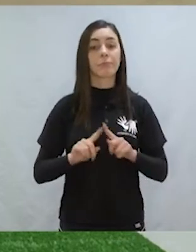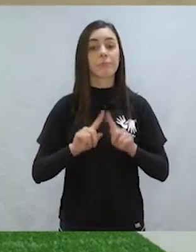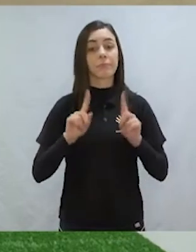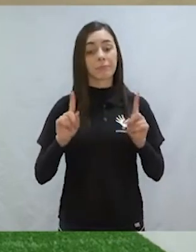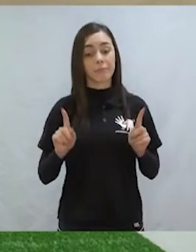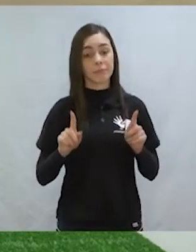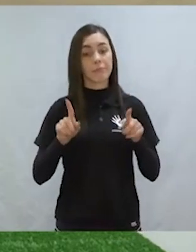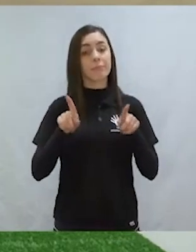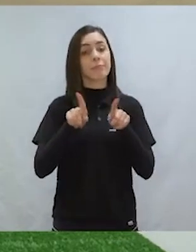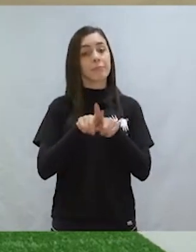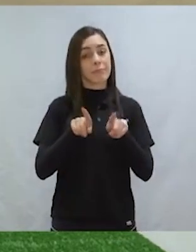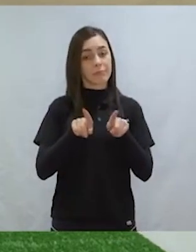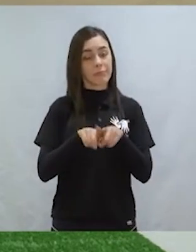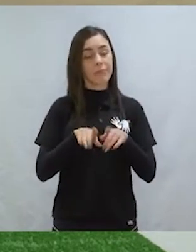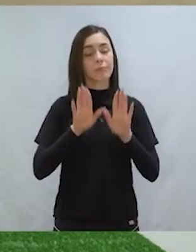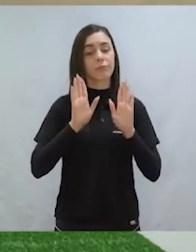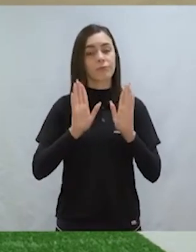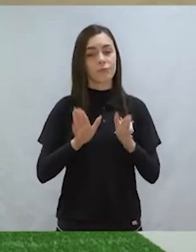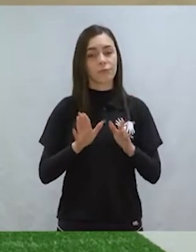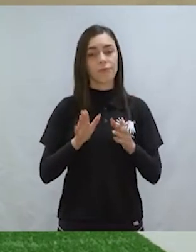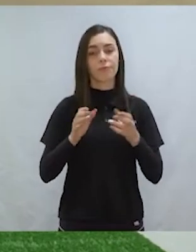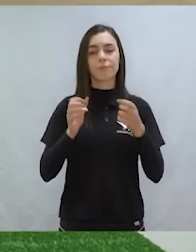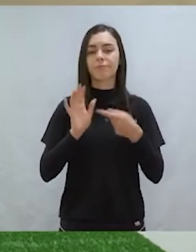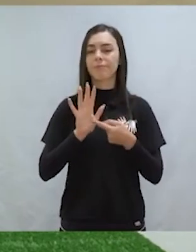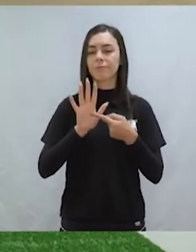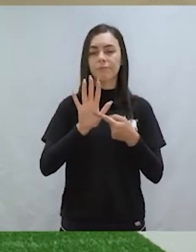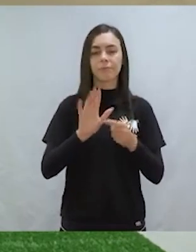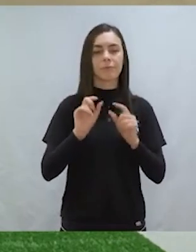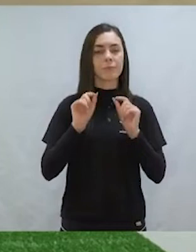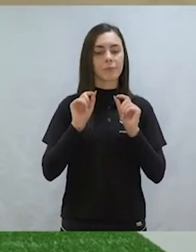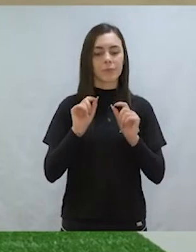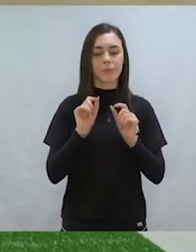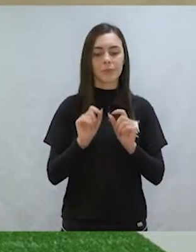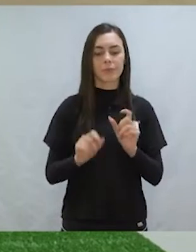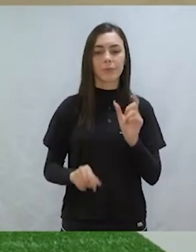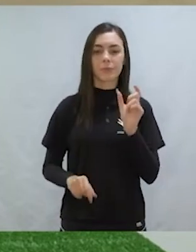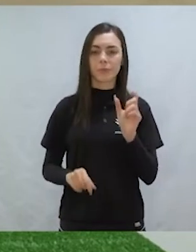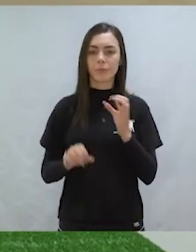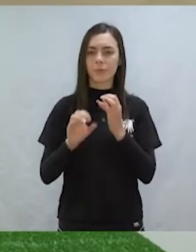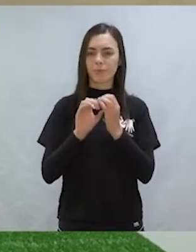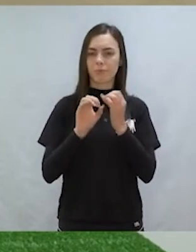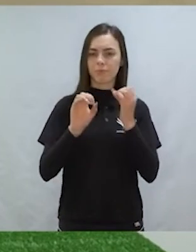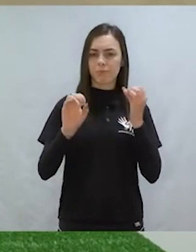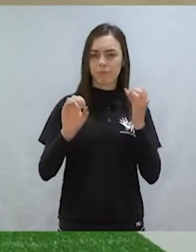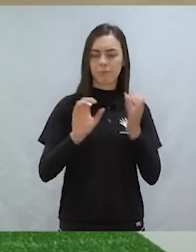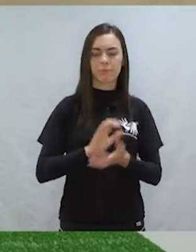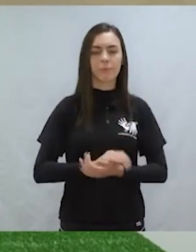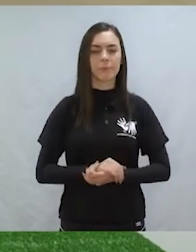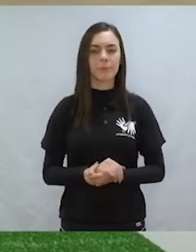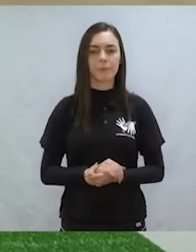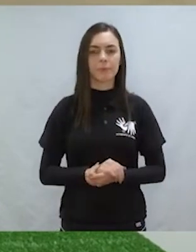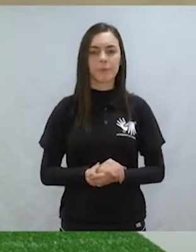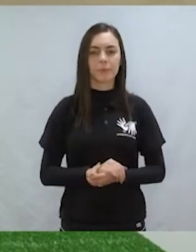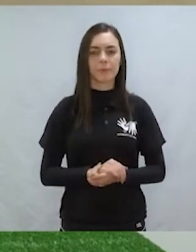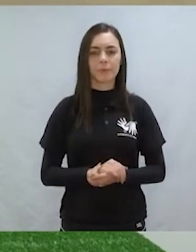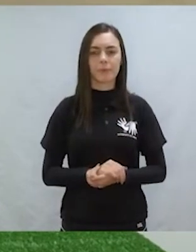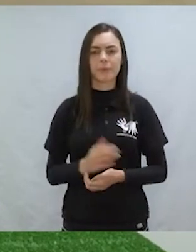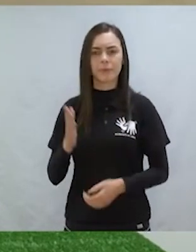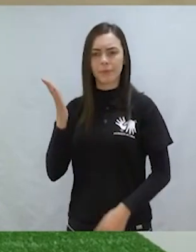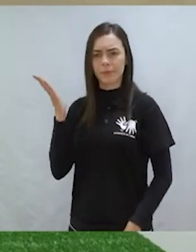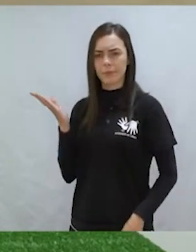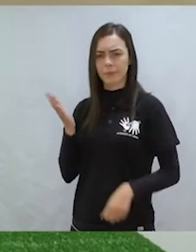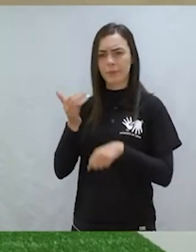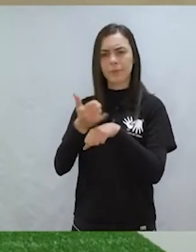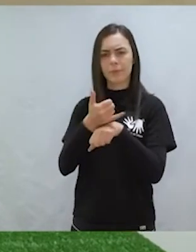Mas, aí, nós falamos também desses elementos aqui, ó. Que